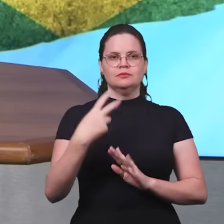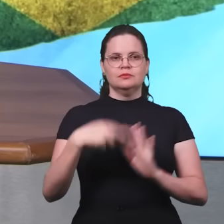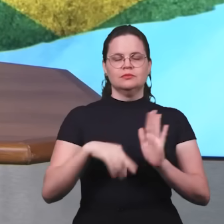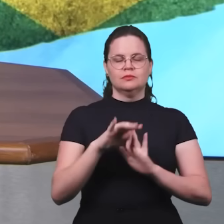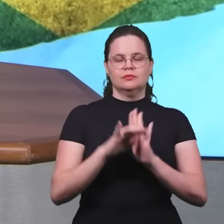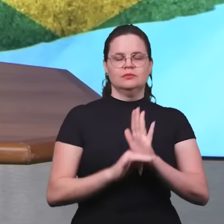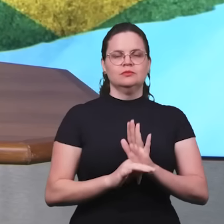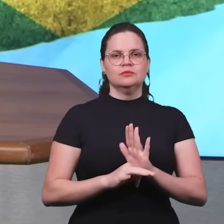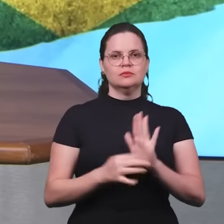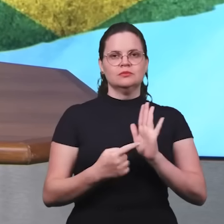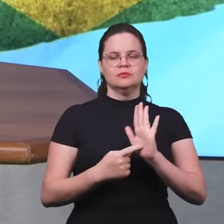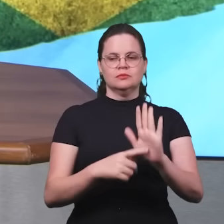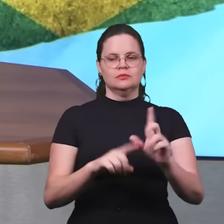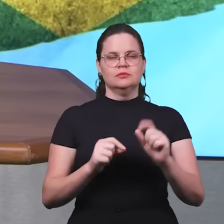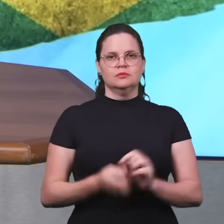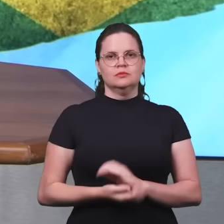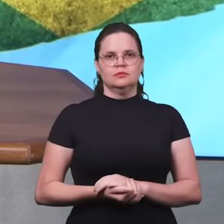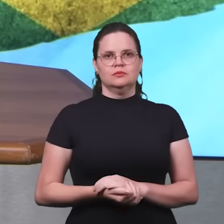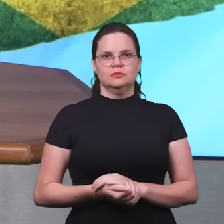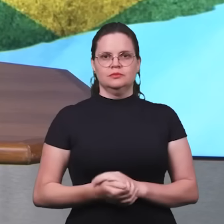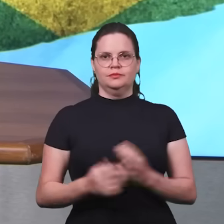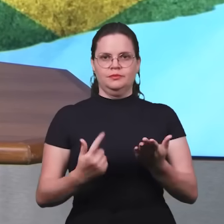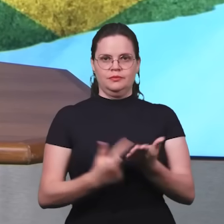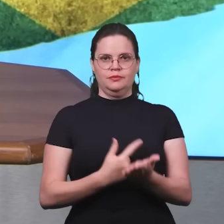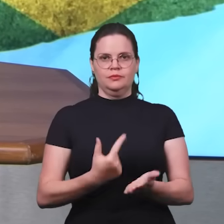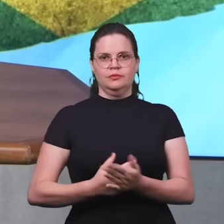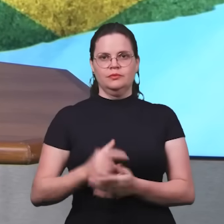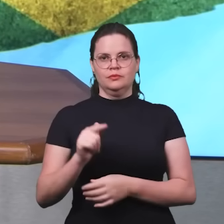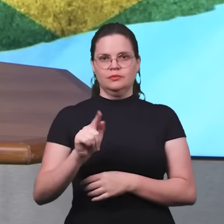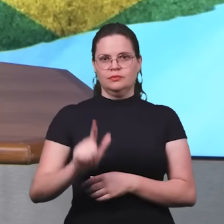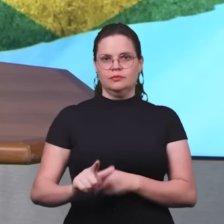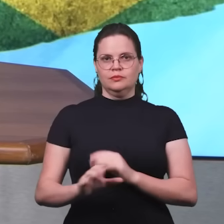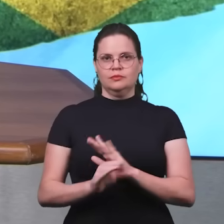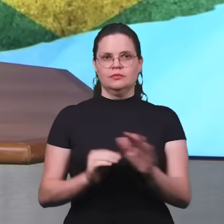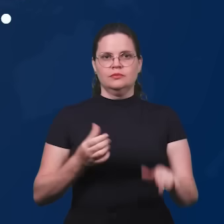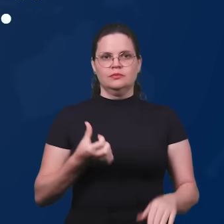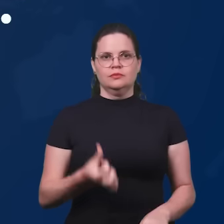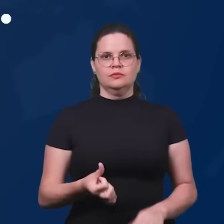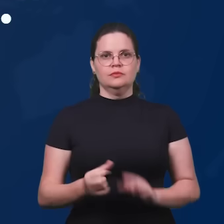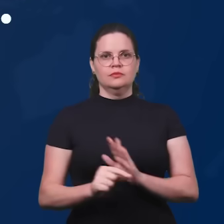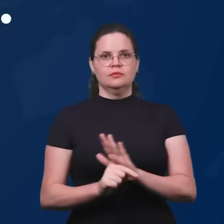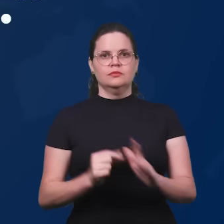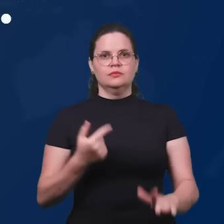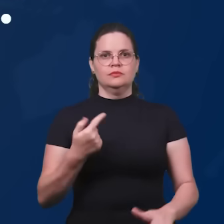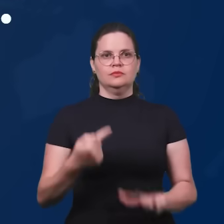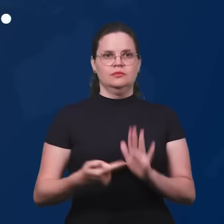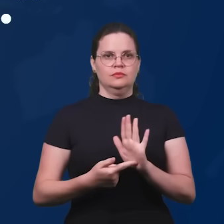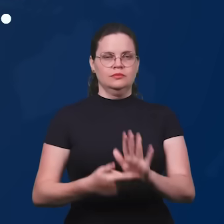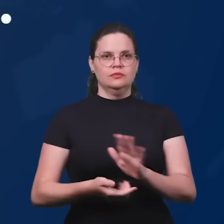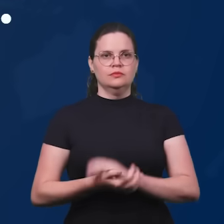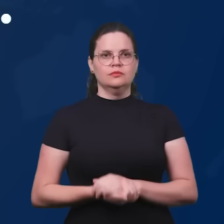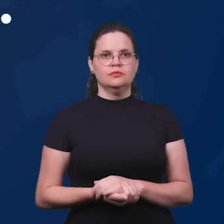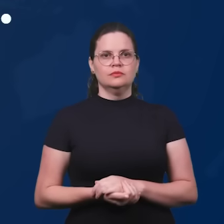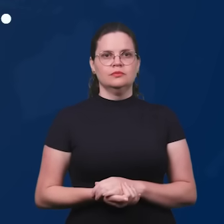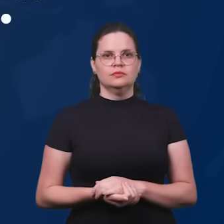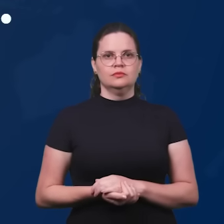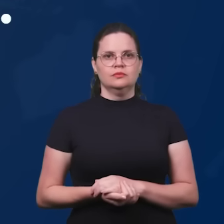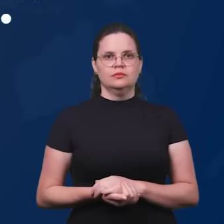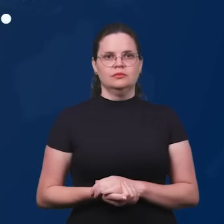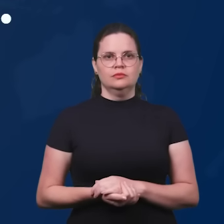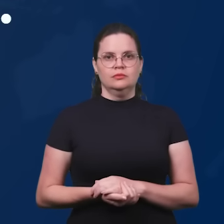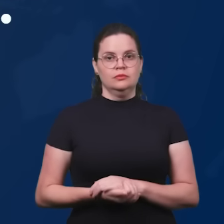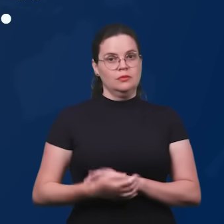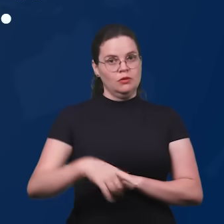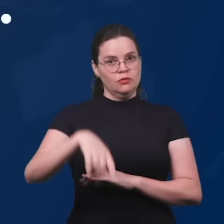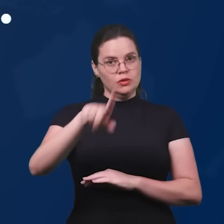para meditação está no livro de Gálatas, no capítulo 6, no versículo 7. A